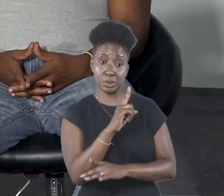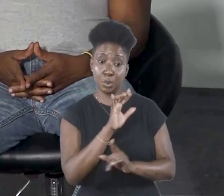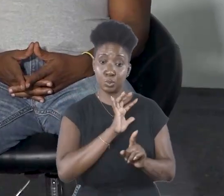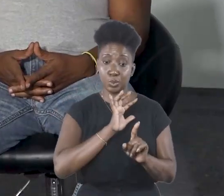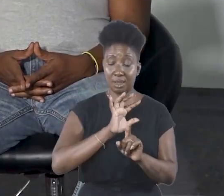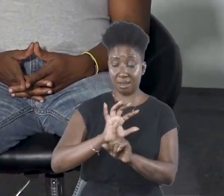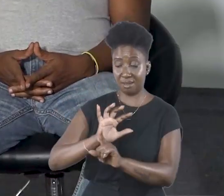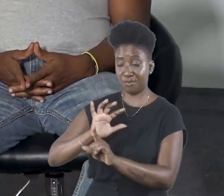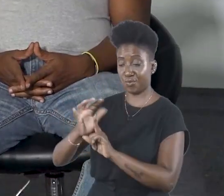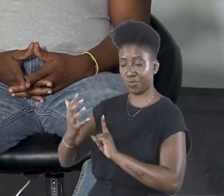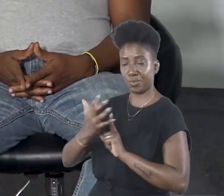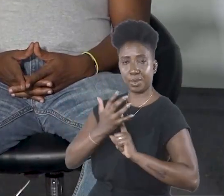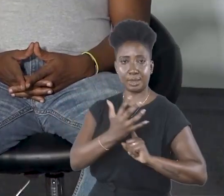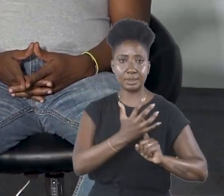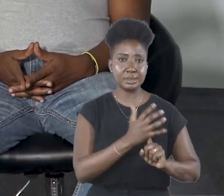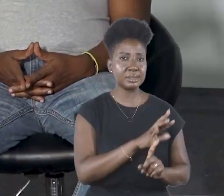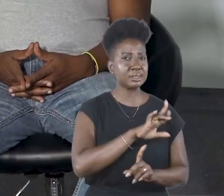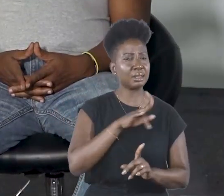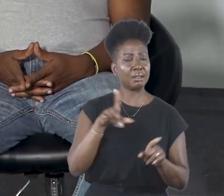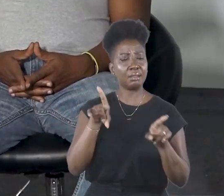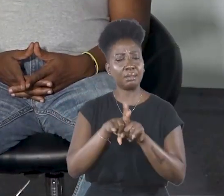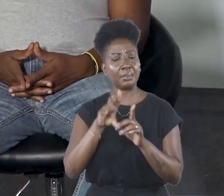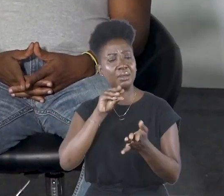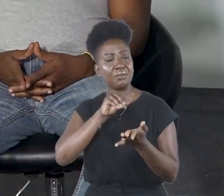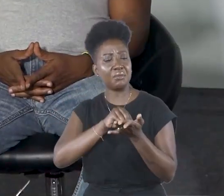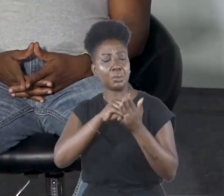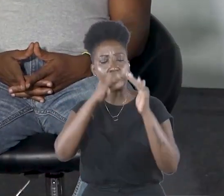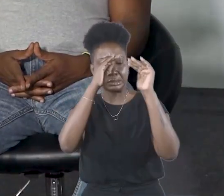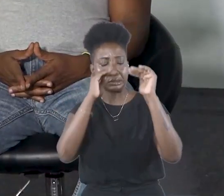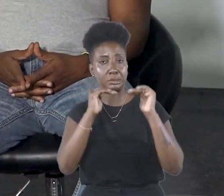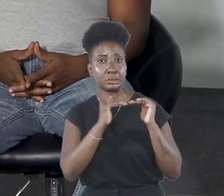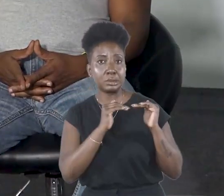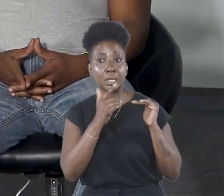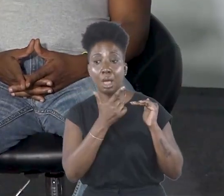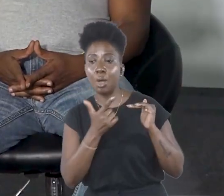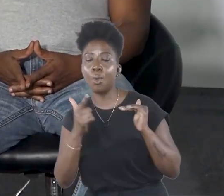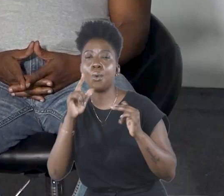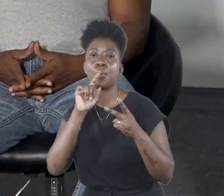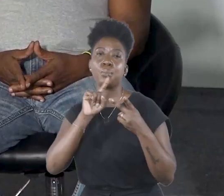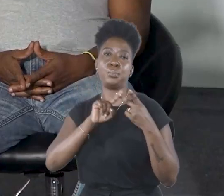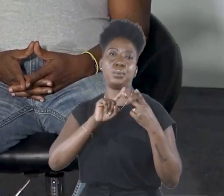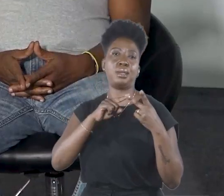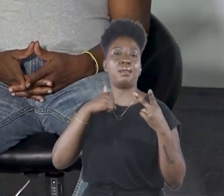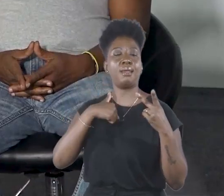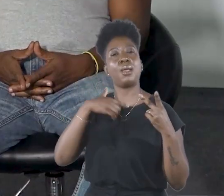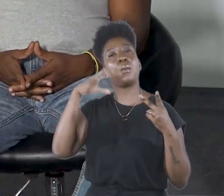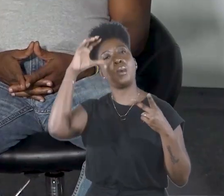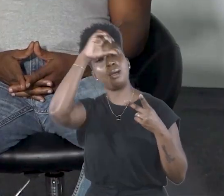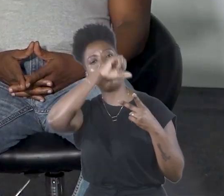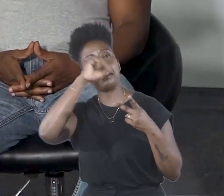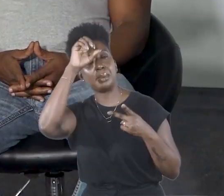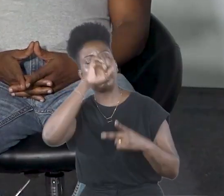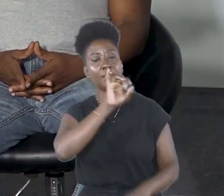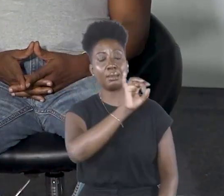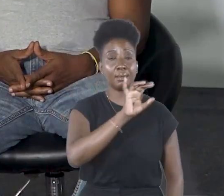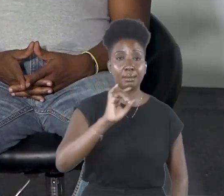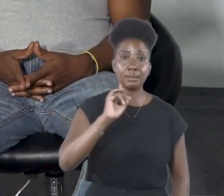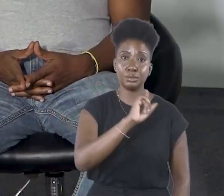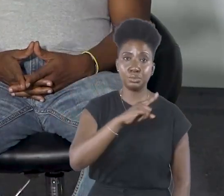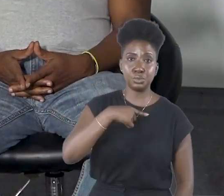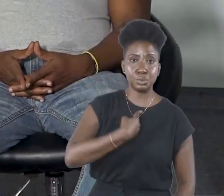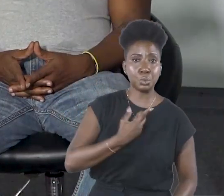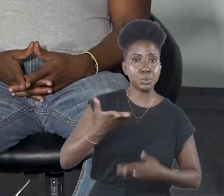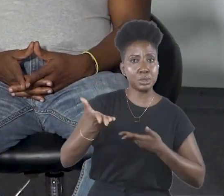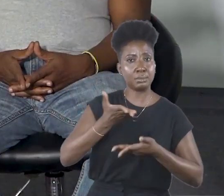empatia. E ela escreveu dessa forma: há inúmeras maneiras de estar no mundo, mas me parece que a escolha entre